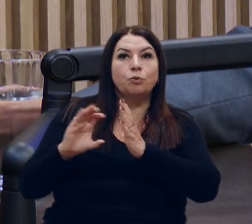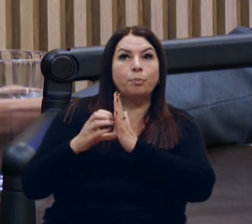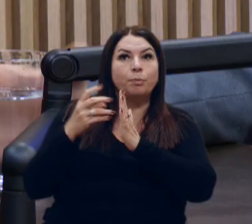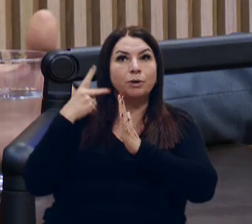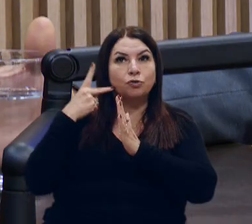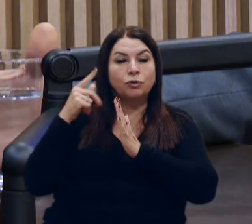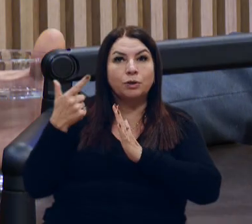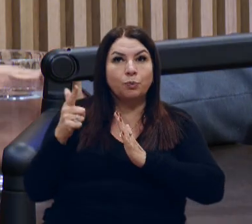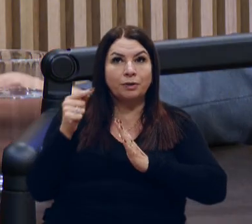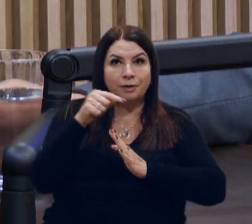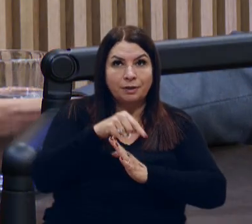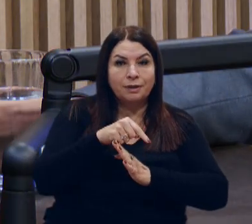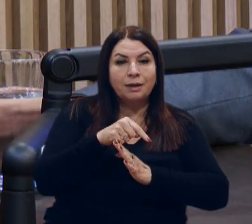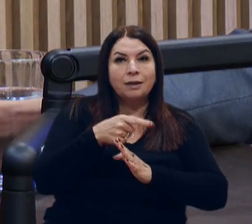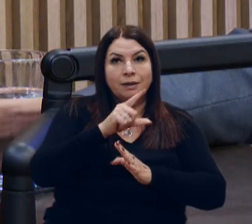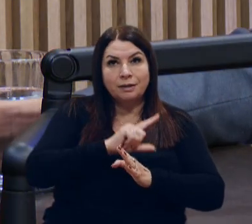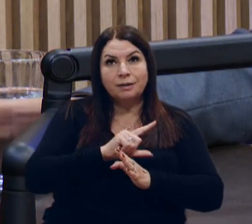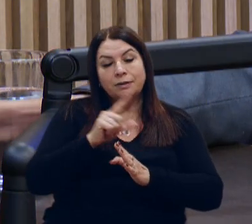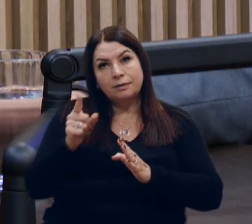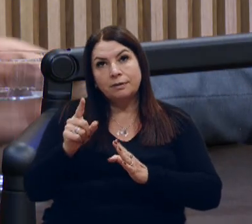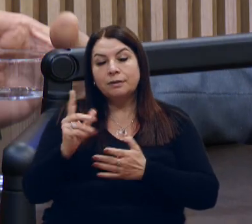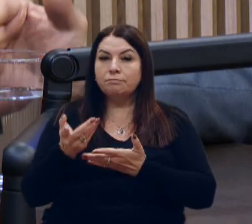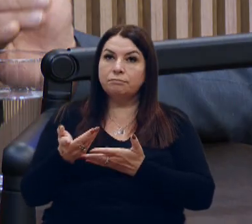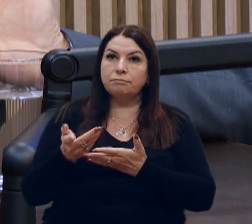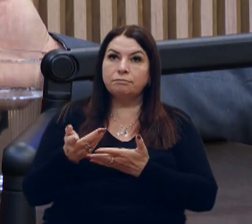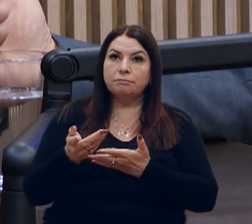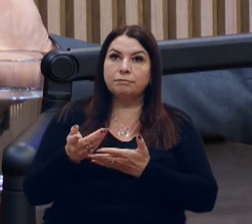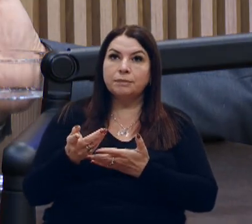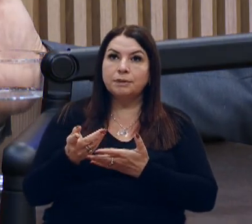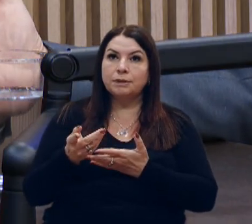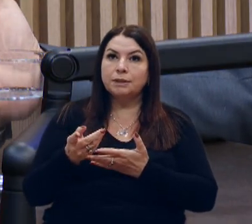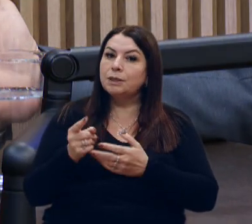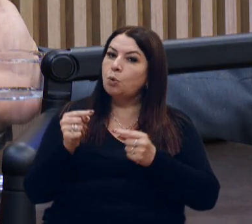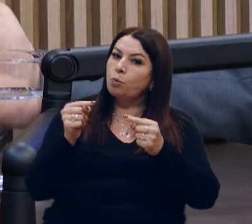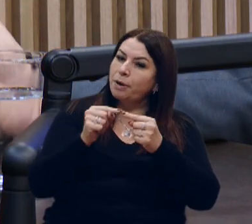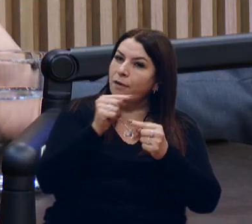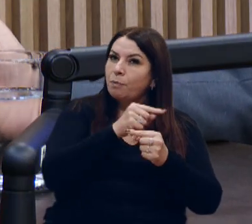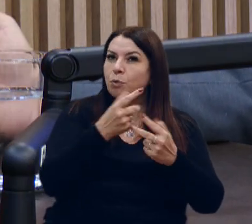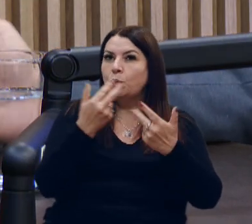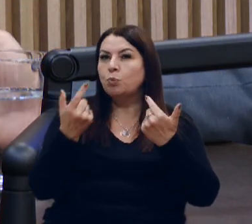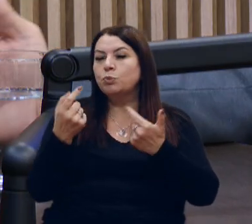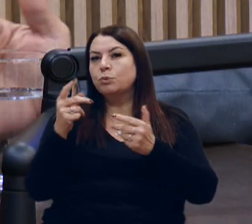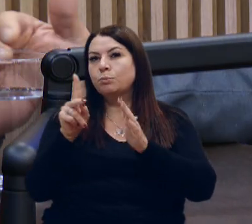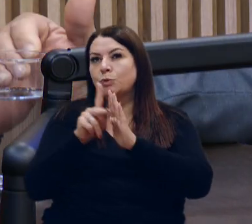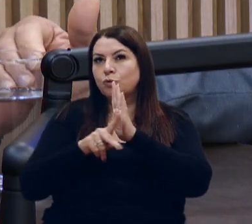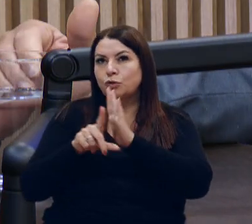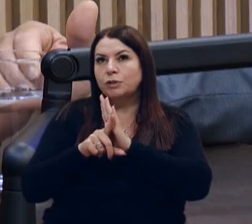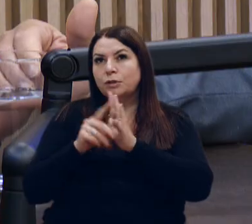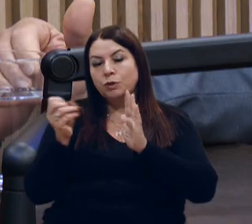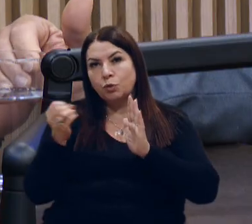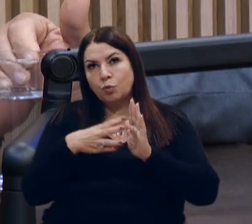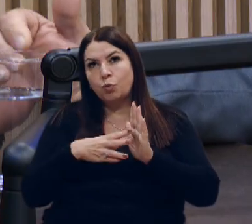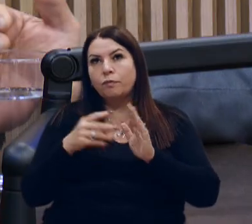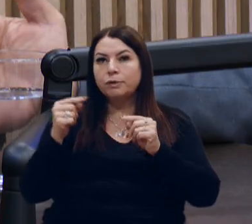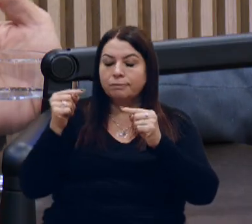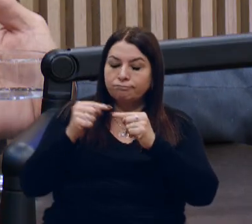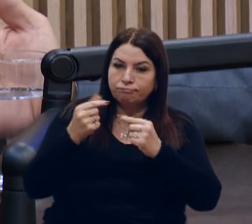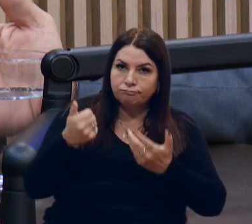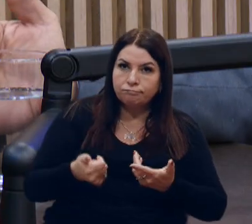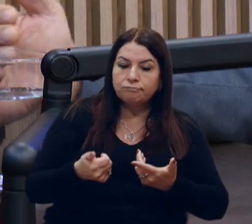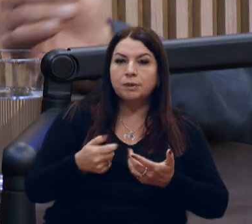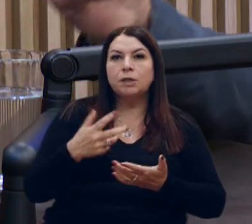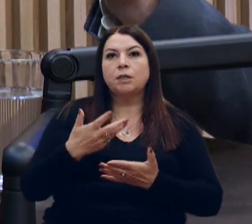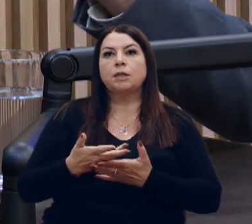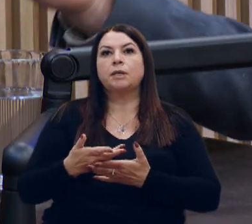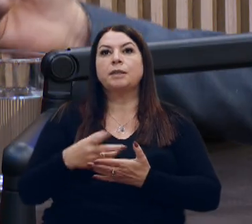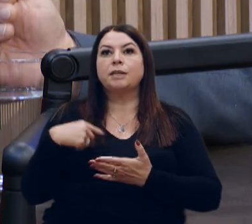gente estava antes, ele não coadunava muito com alguns projetos, esse novo partido coaduna, e